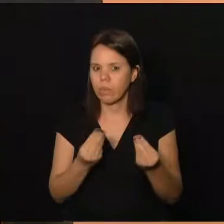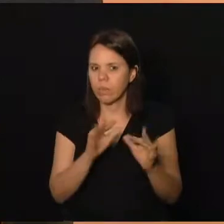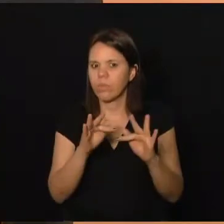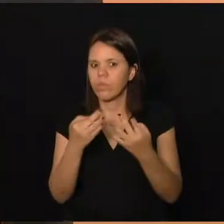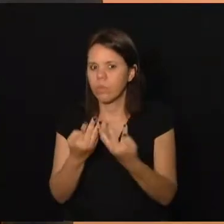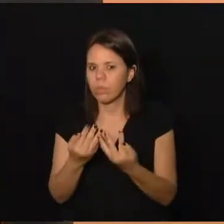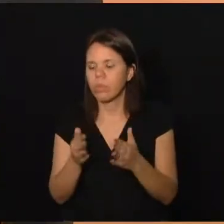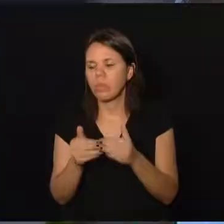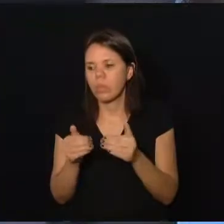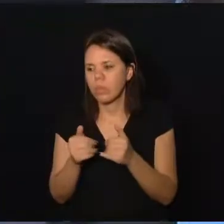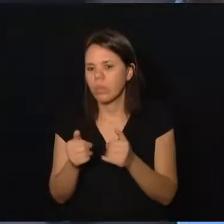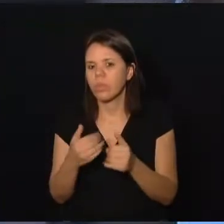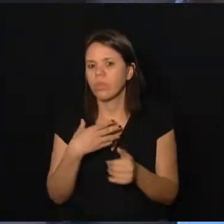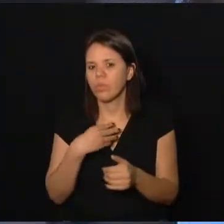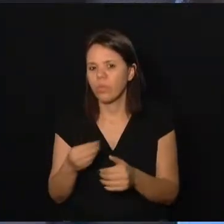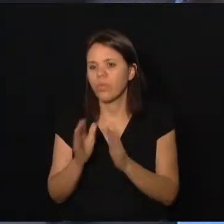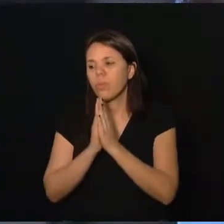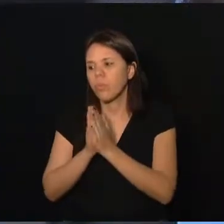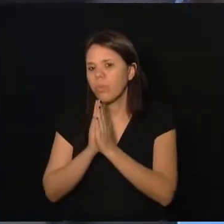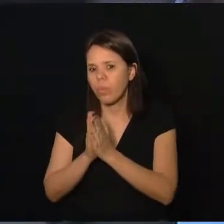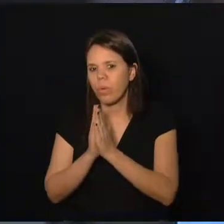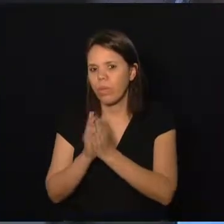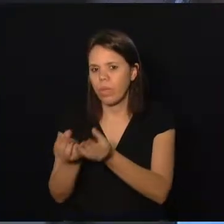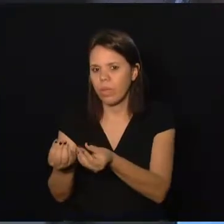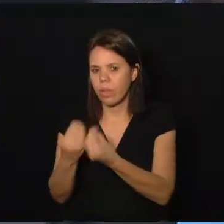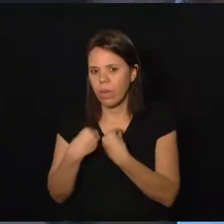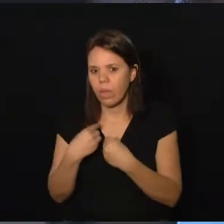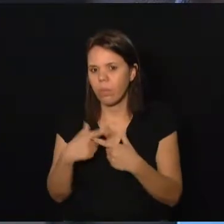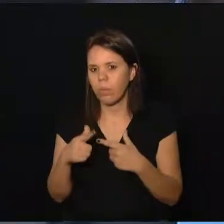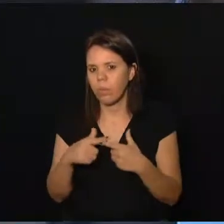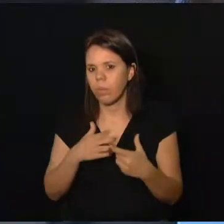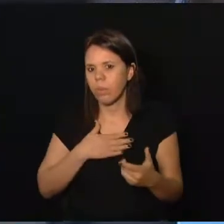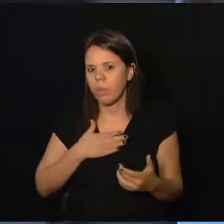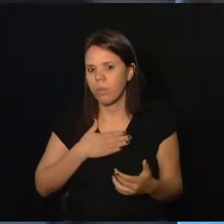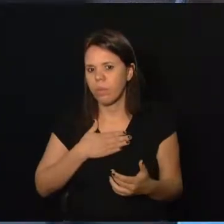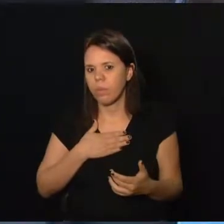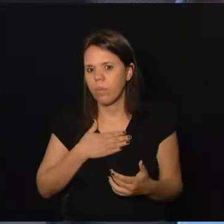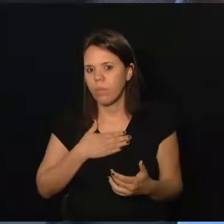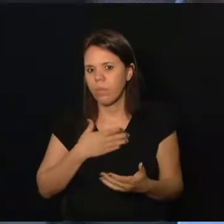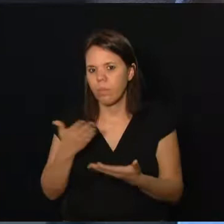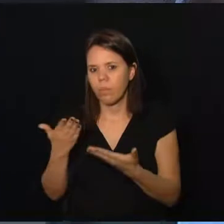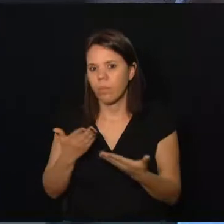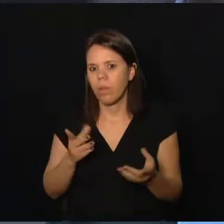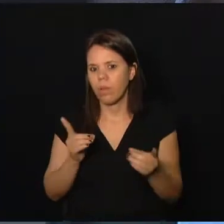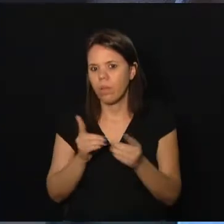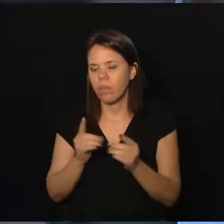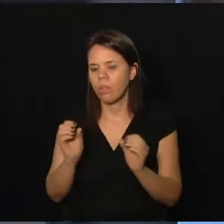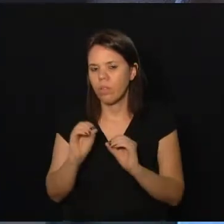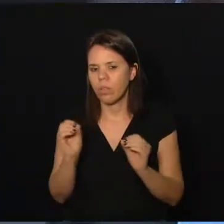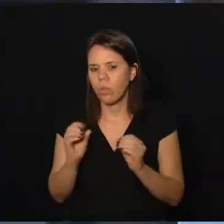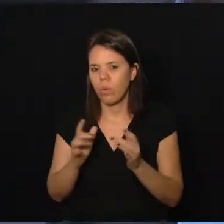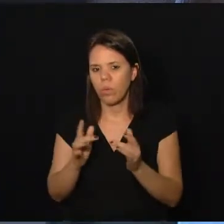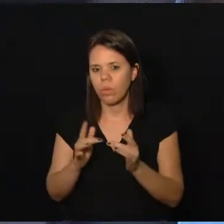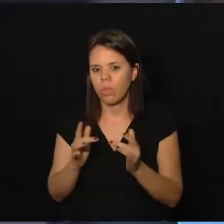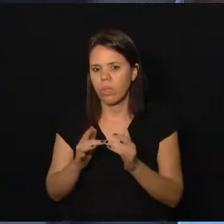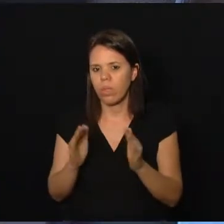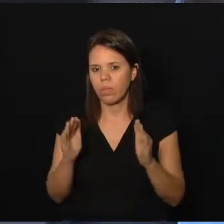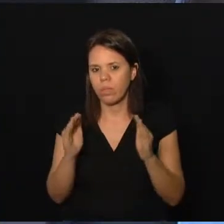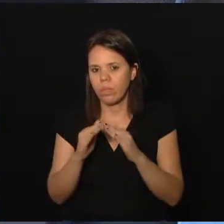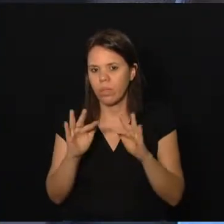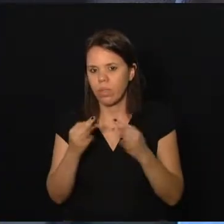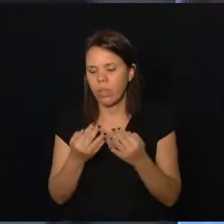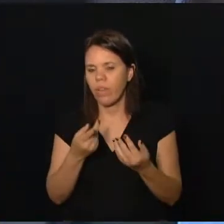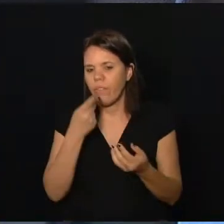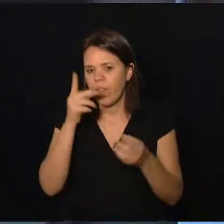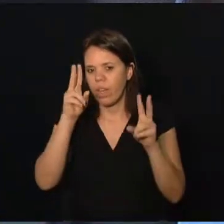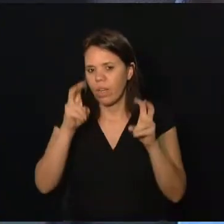para o filho, por favor, traga algum problema para mim. Por quê? Porque ele não tem receptividade nenhuma em casa. Então, eu queria que você falasse alguma coisa